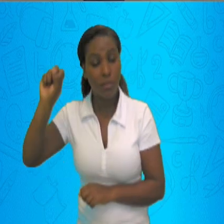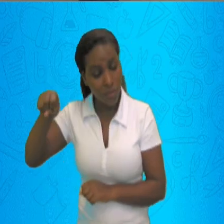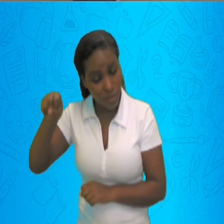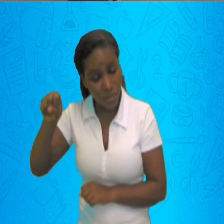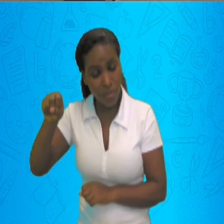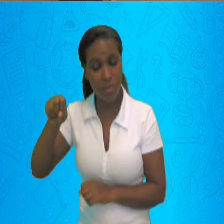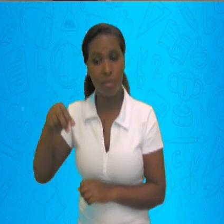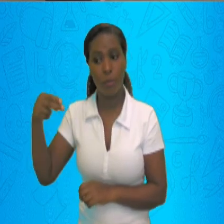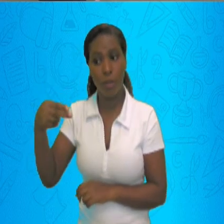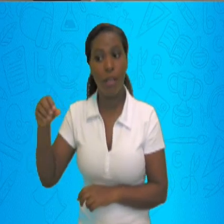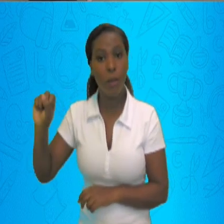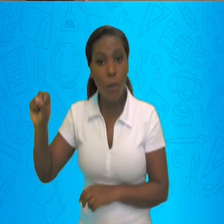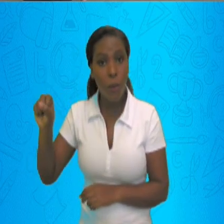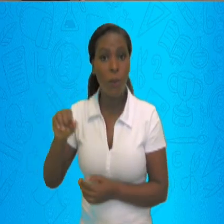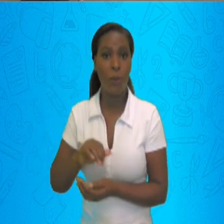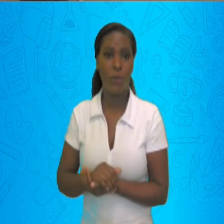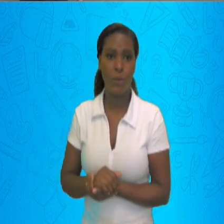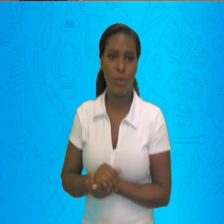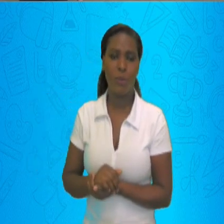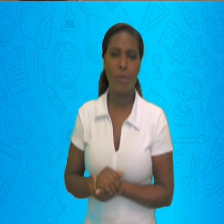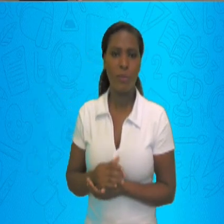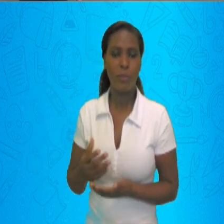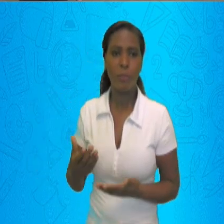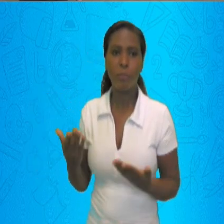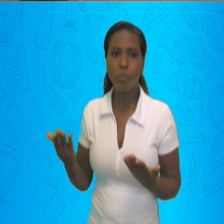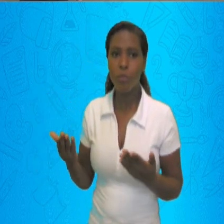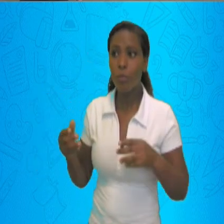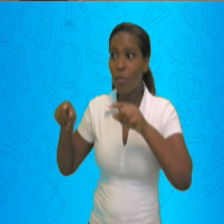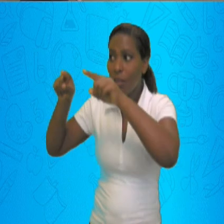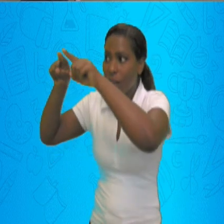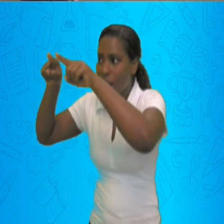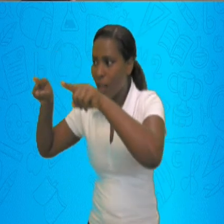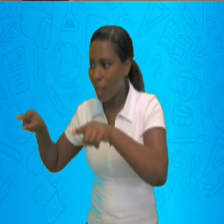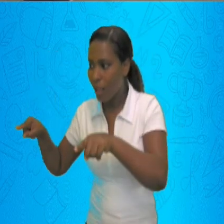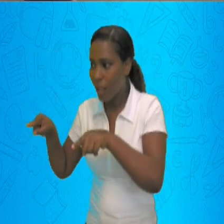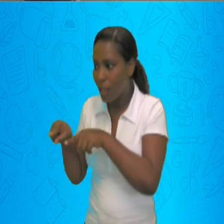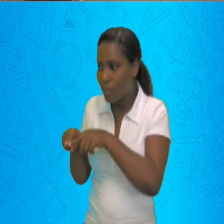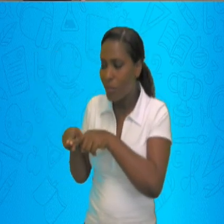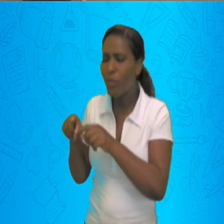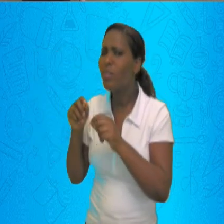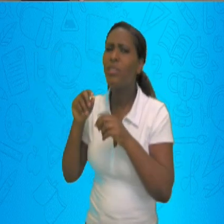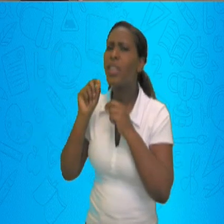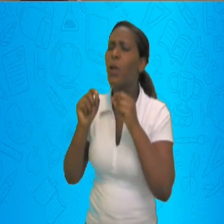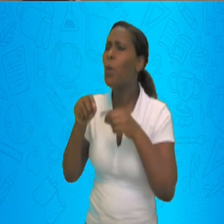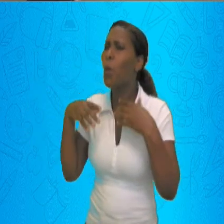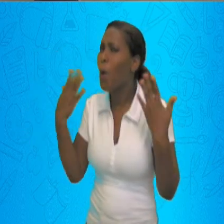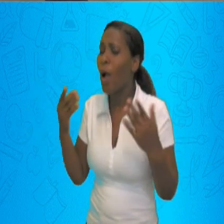número 4, vai ser um triângulo o quê? Um equilátero, né? As medidas são